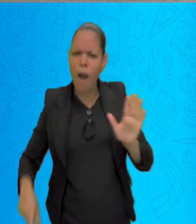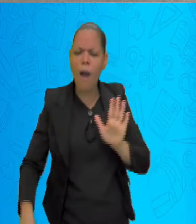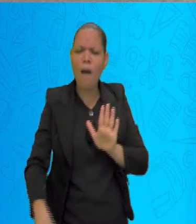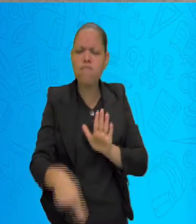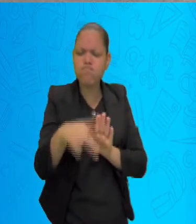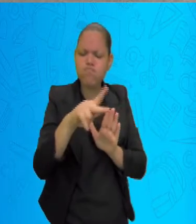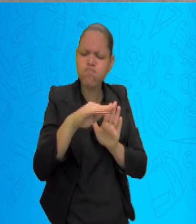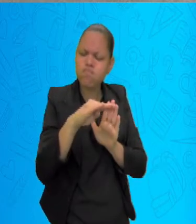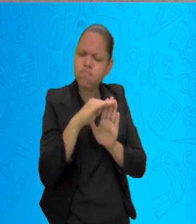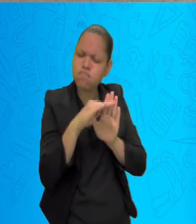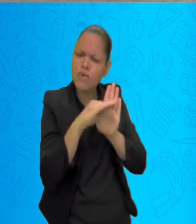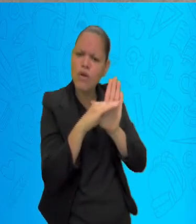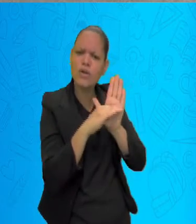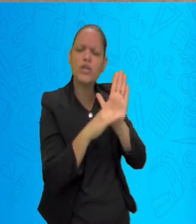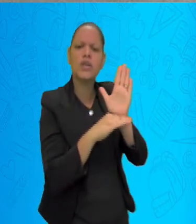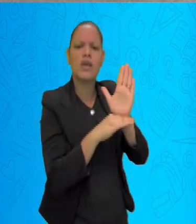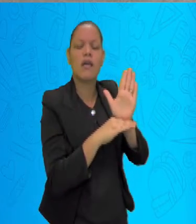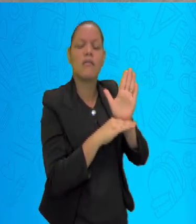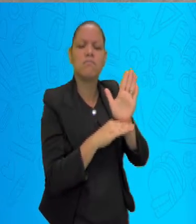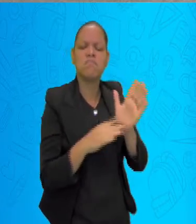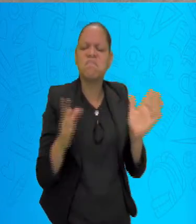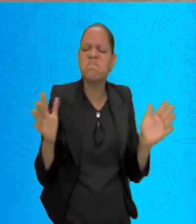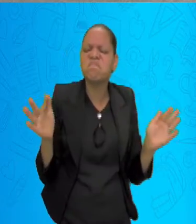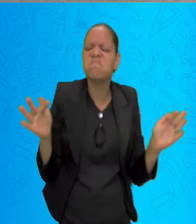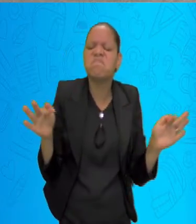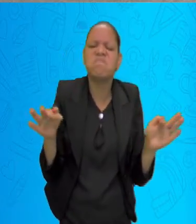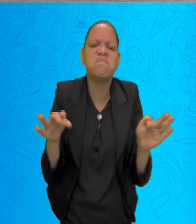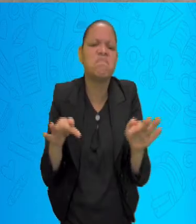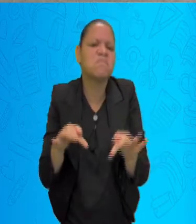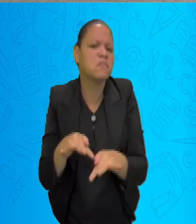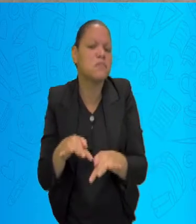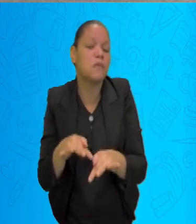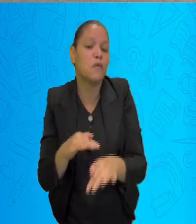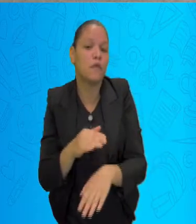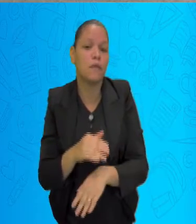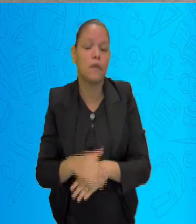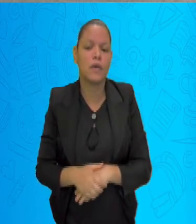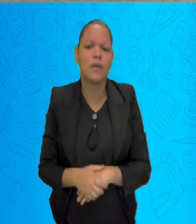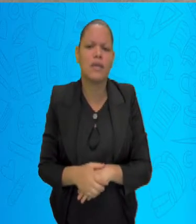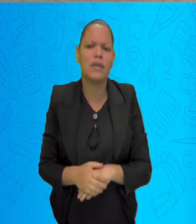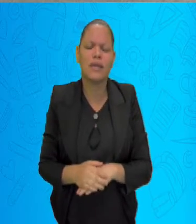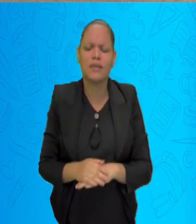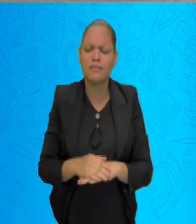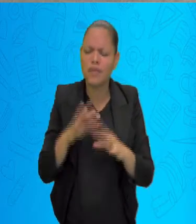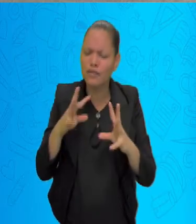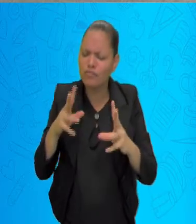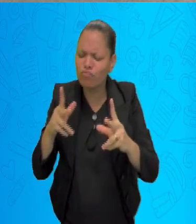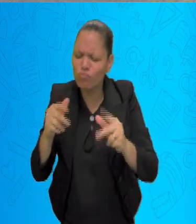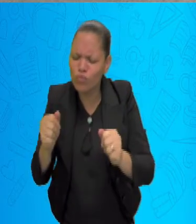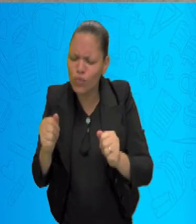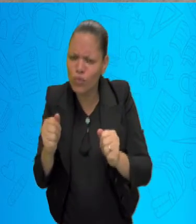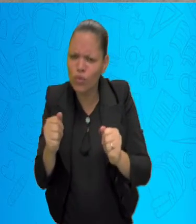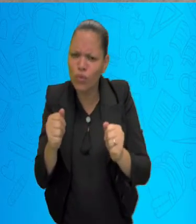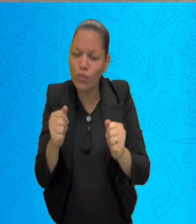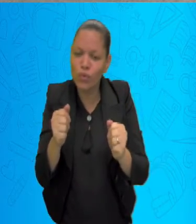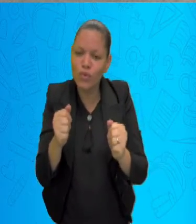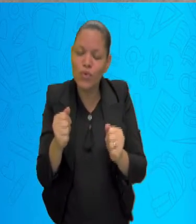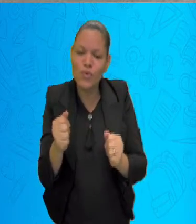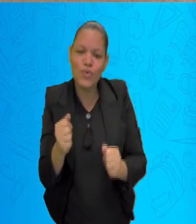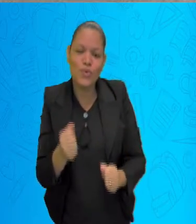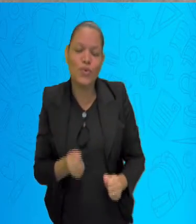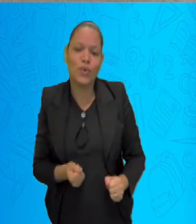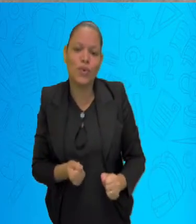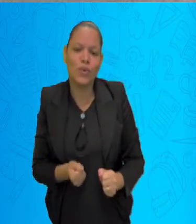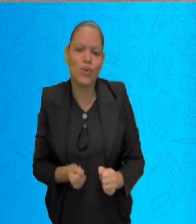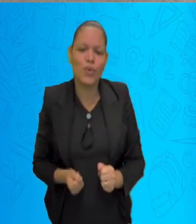dominação perpetuado pelas monarquias do Velho Mundo. Neste sentido, alguns pensadores